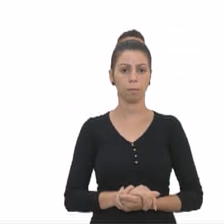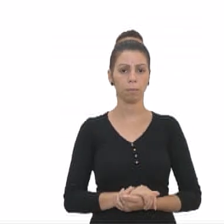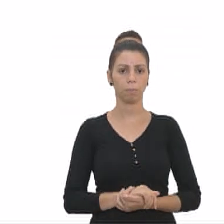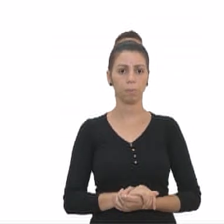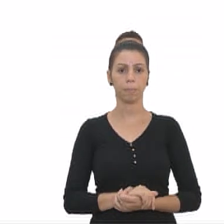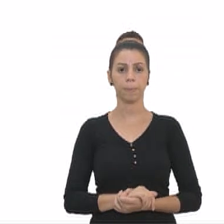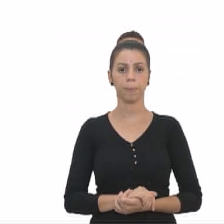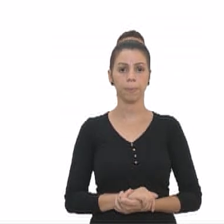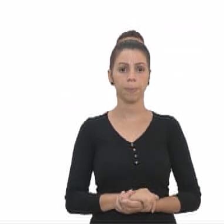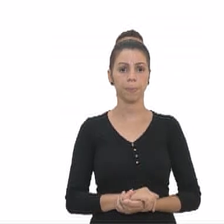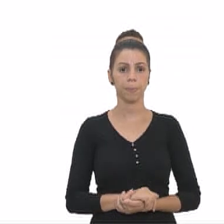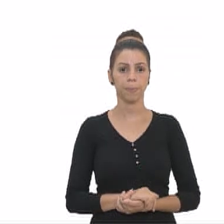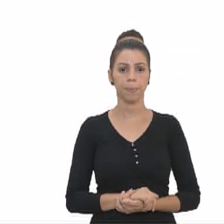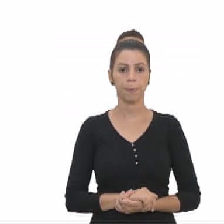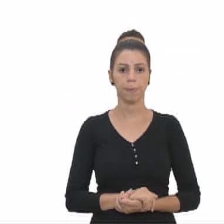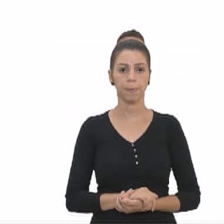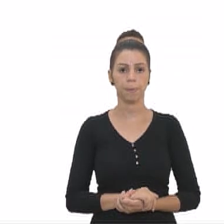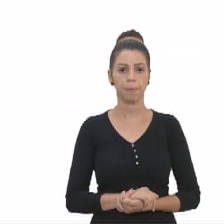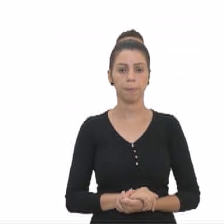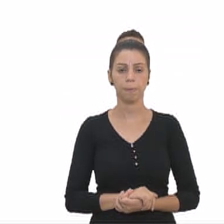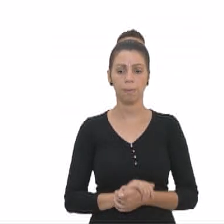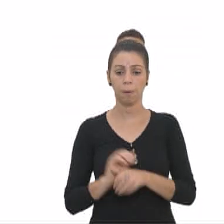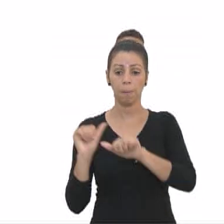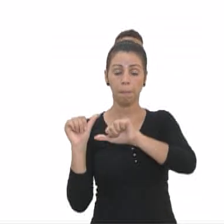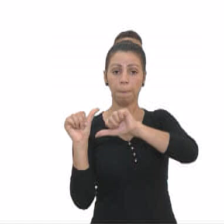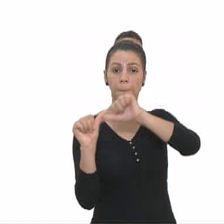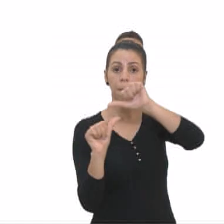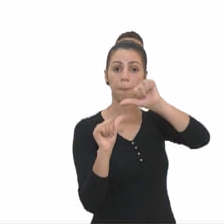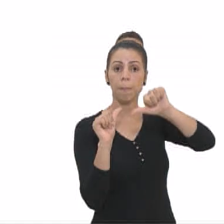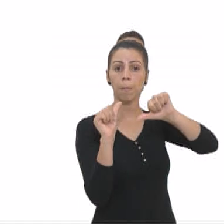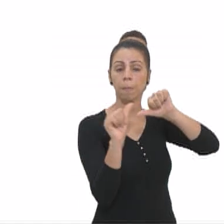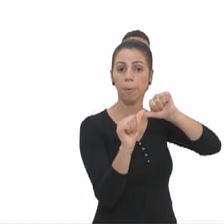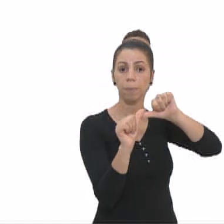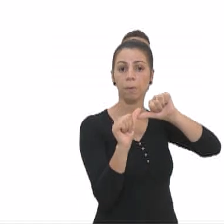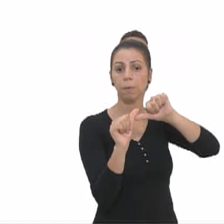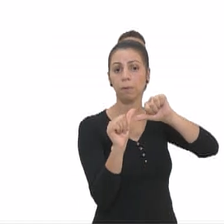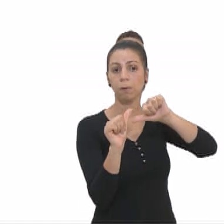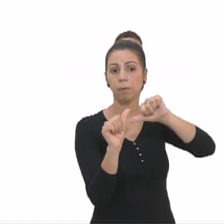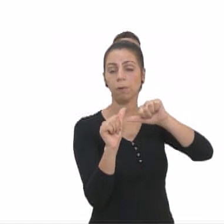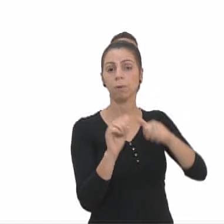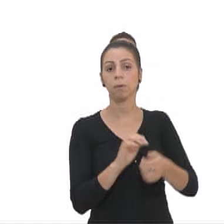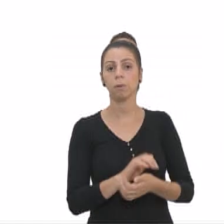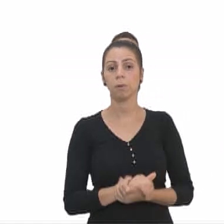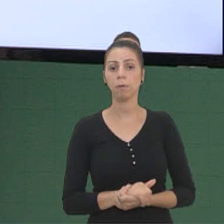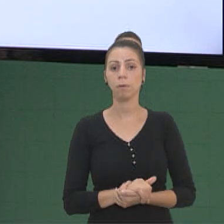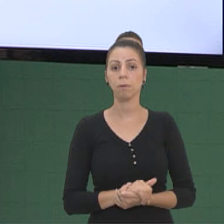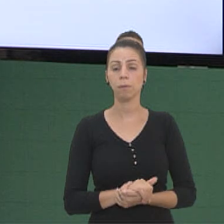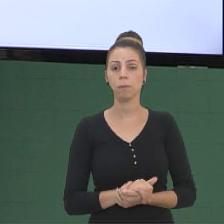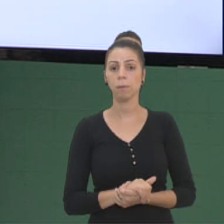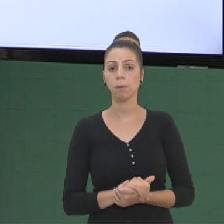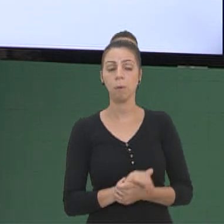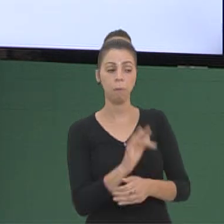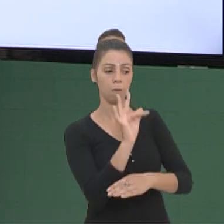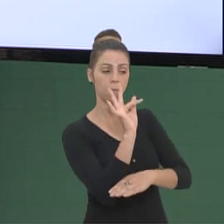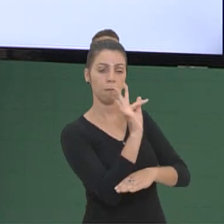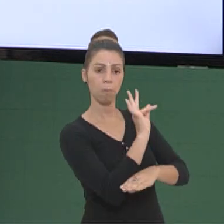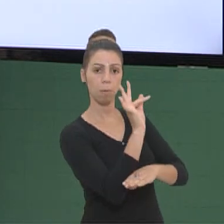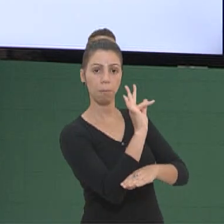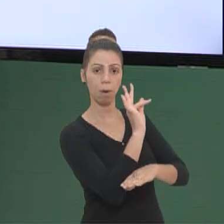como quedará el enunciado? Mudando aqui o tratamento de formal